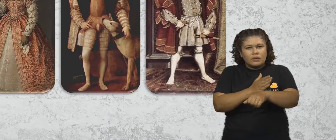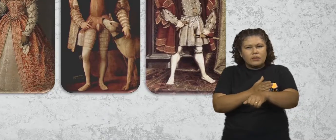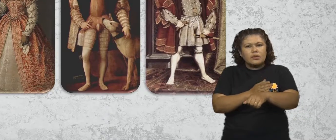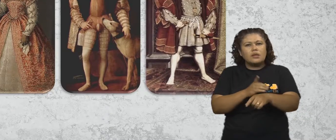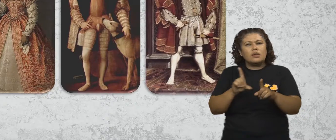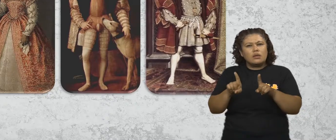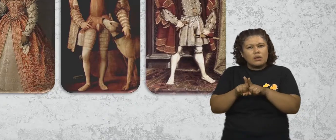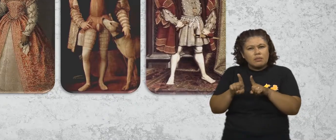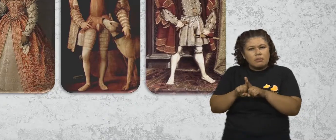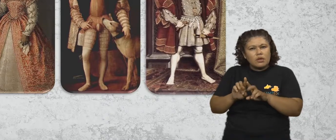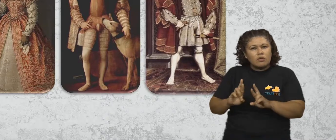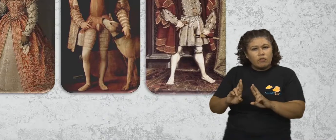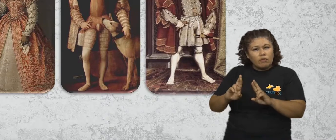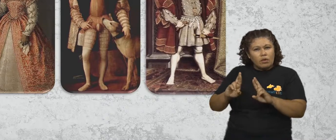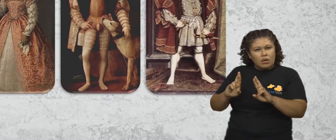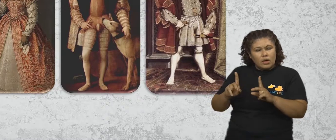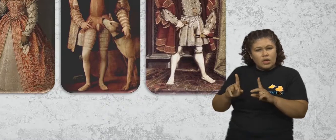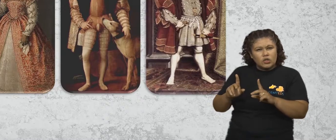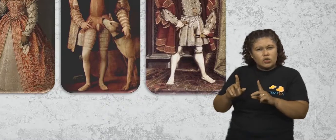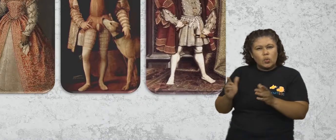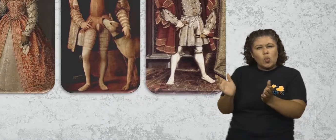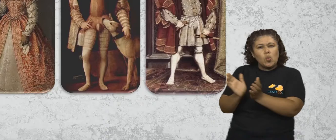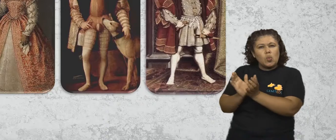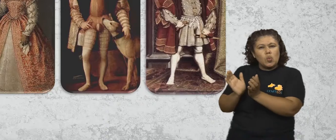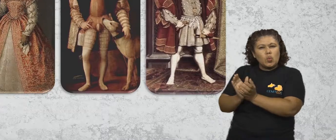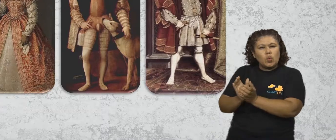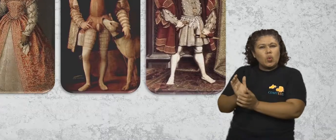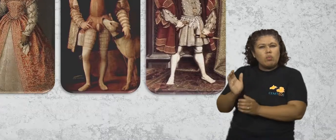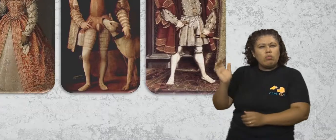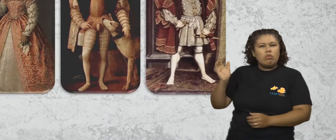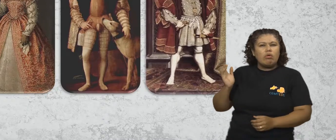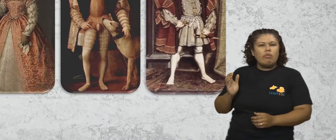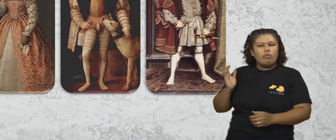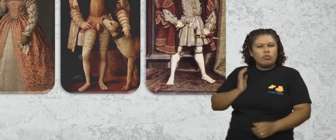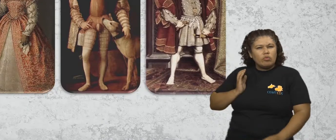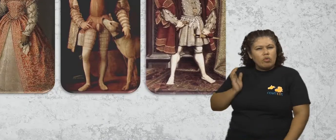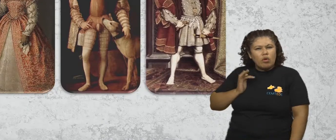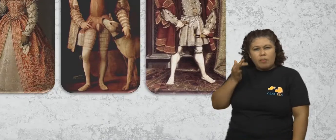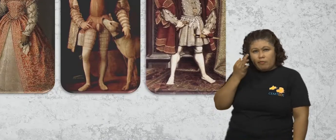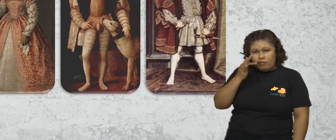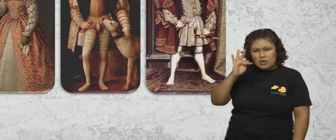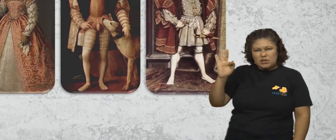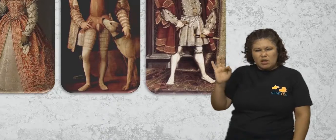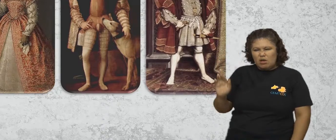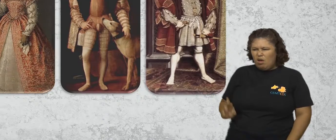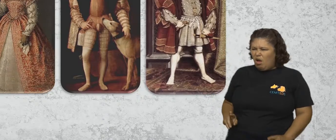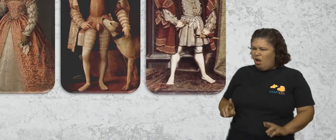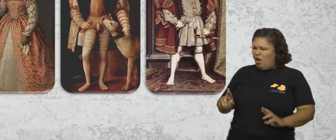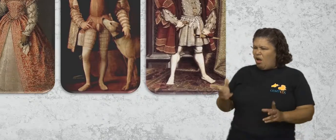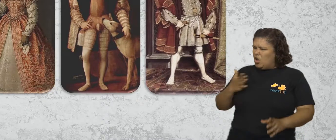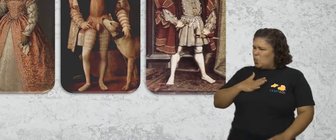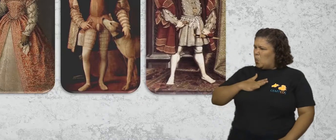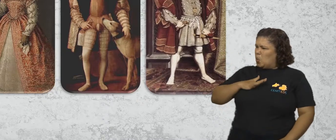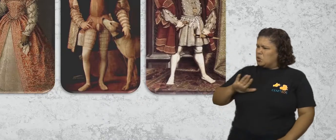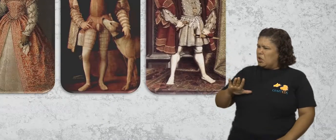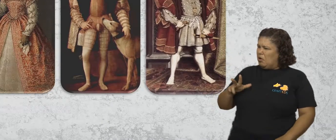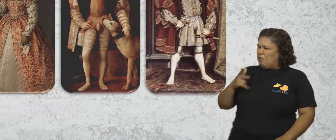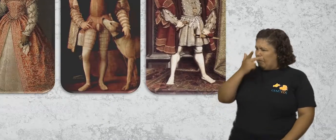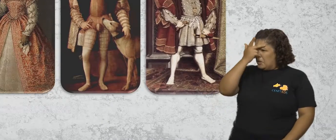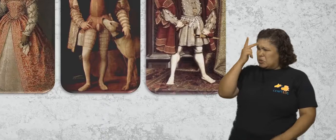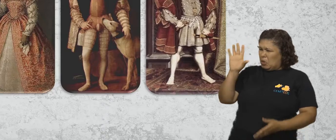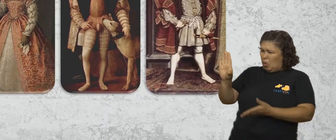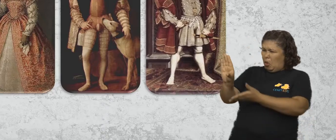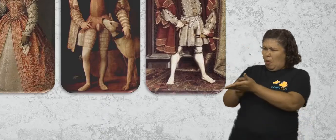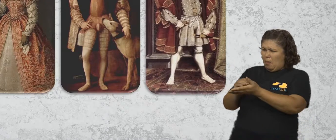se incomodavam com as cópias de suas roupas feitas pelos burgueses. Por isso, eles começaram a diferenciar cada vez mais as